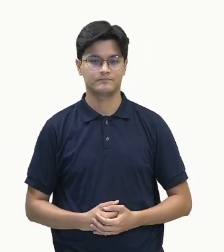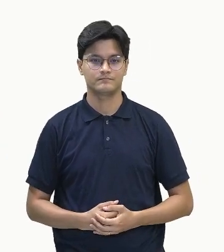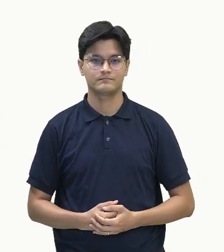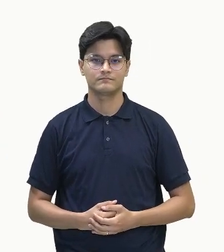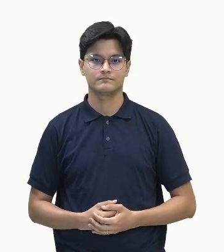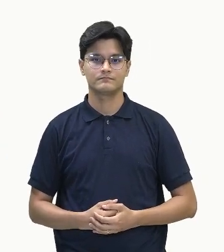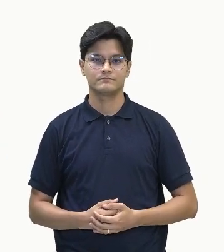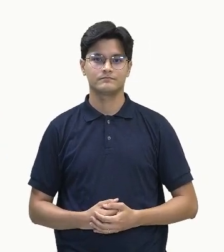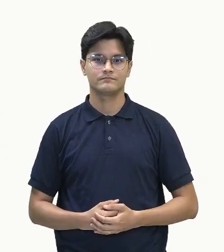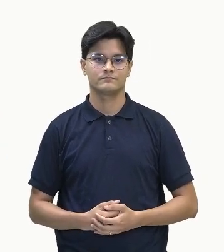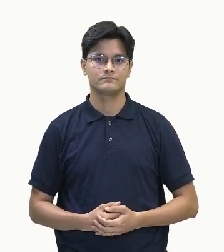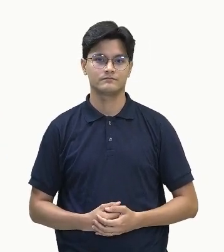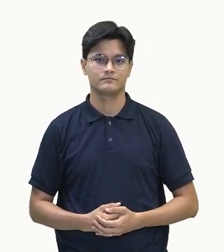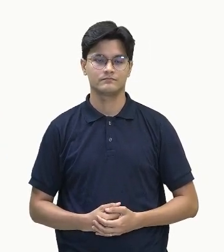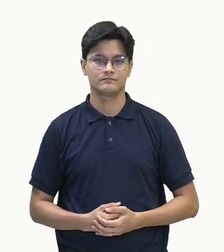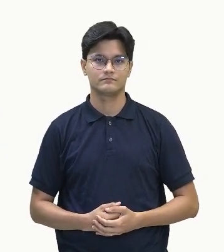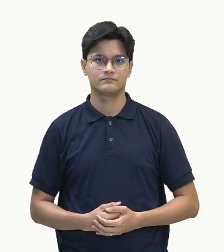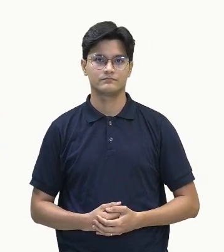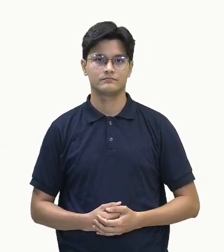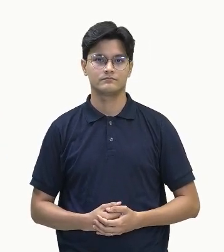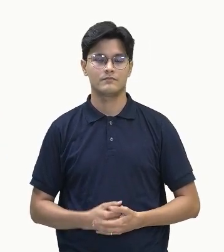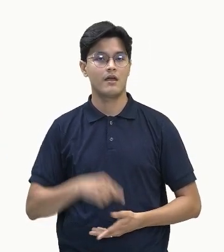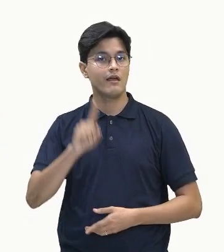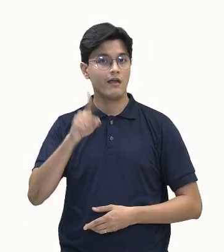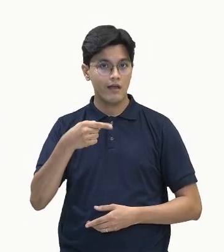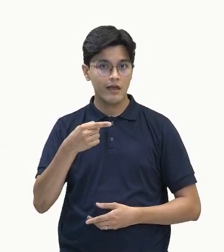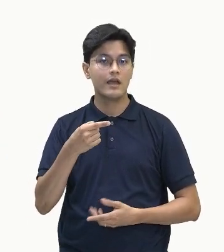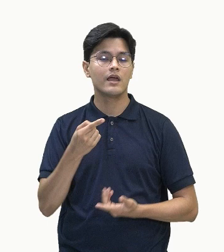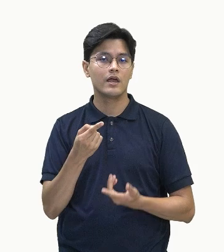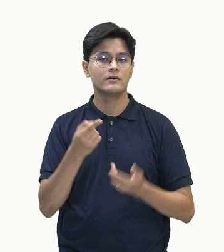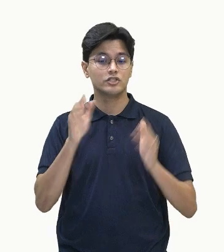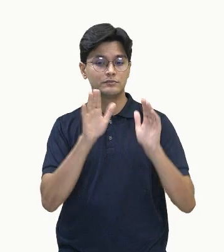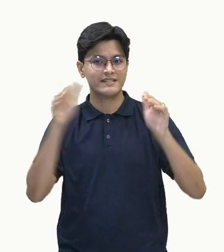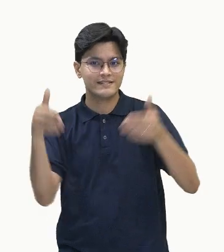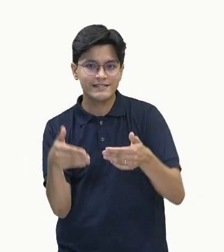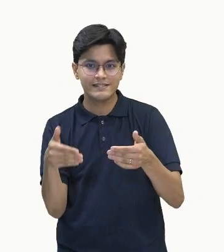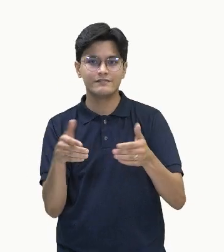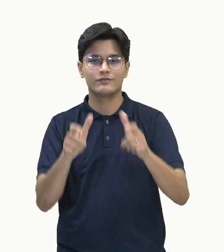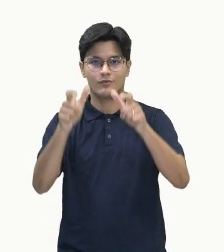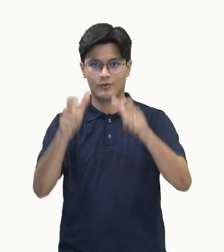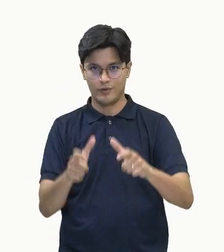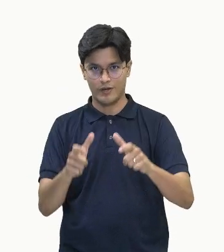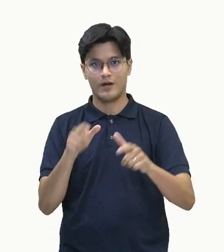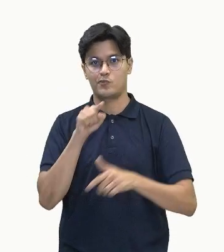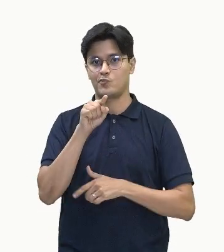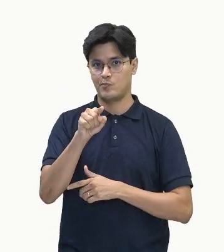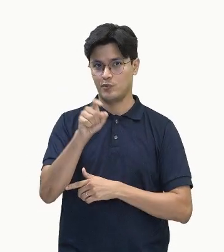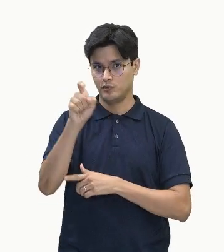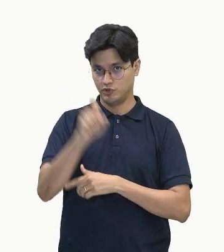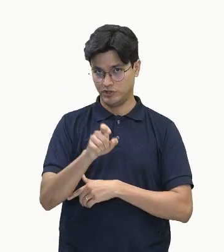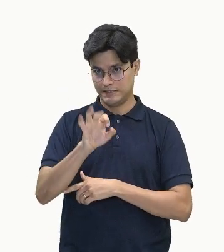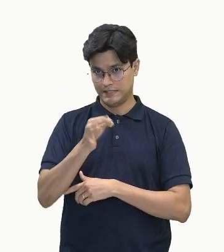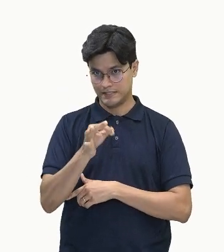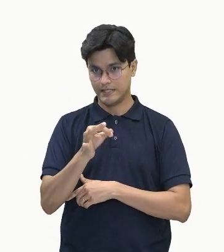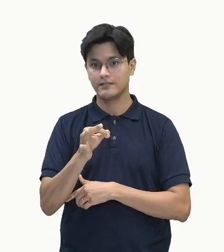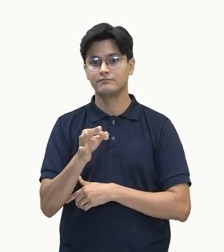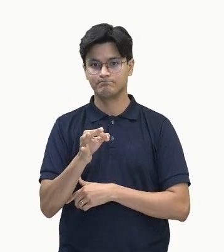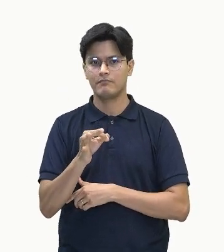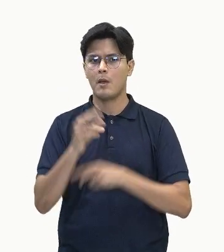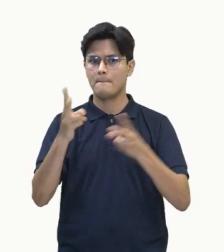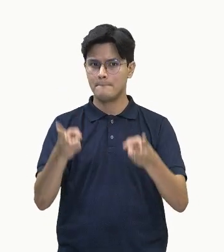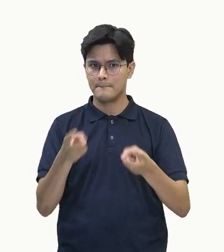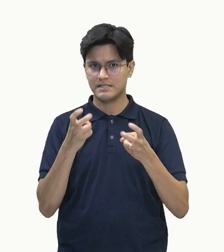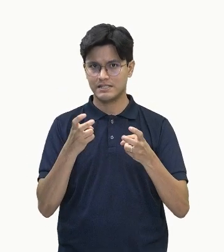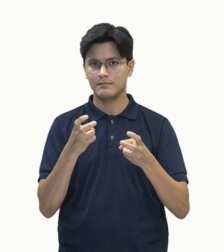Isso é somente a posição do x. Reparem que o y, aqui no caso, ele é igual a -1. Se o y